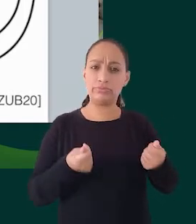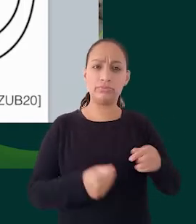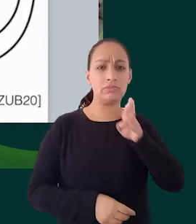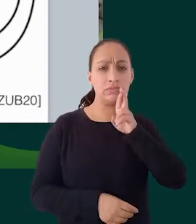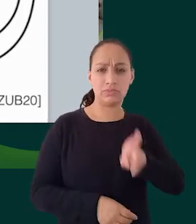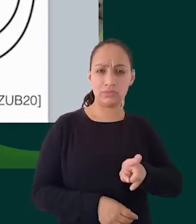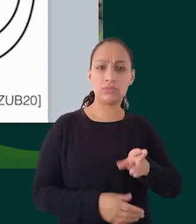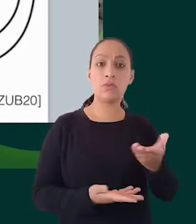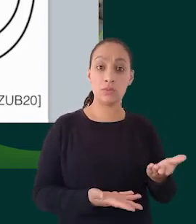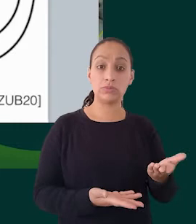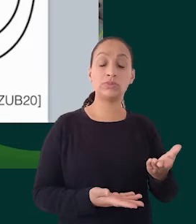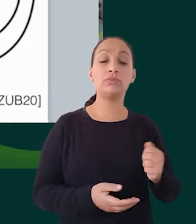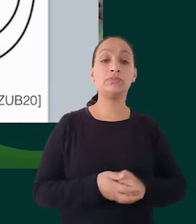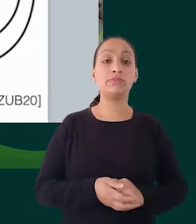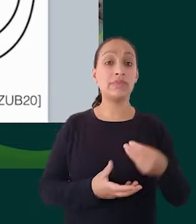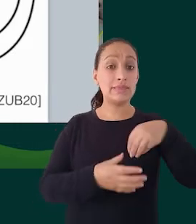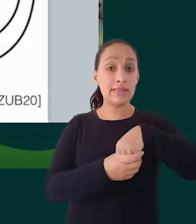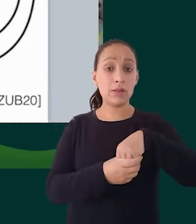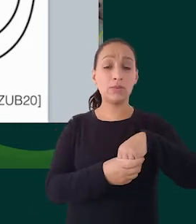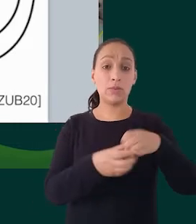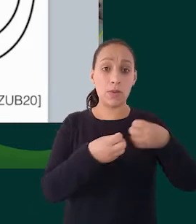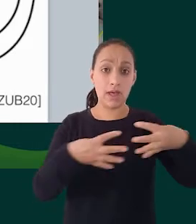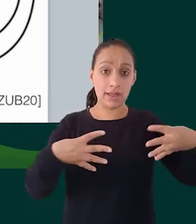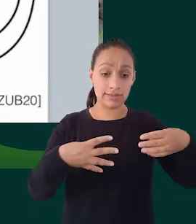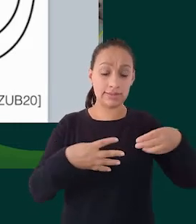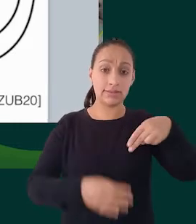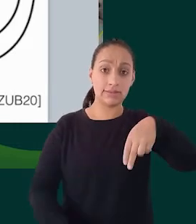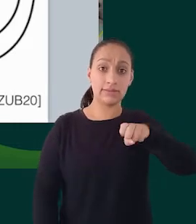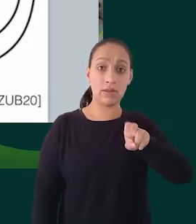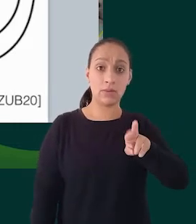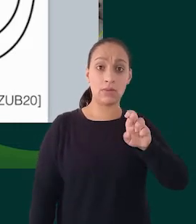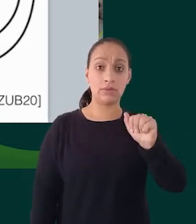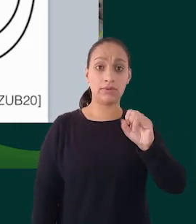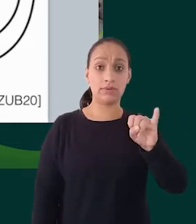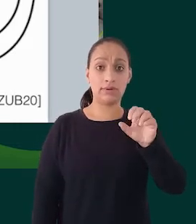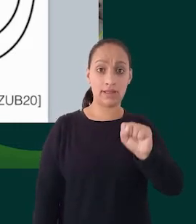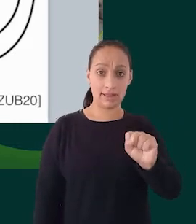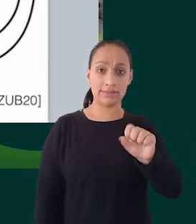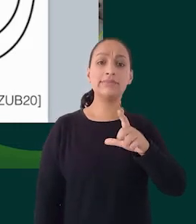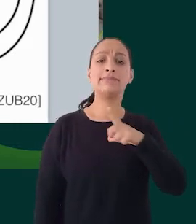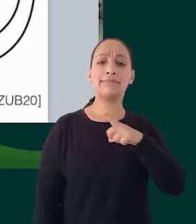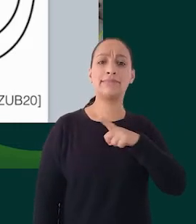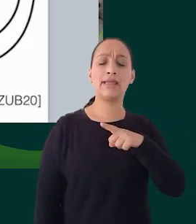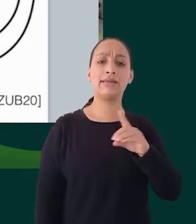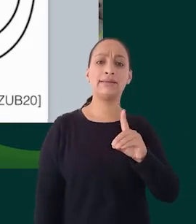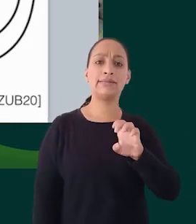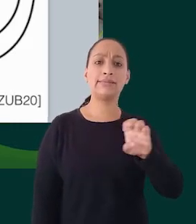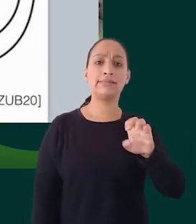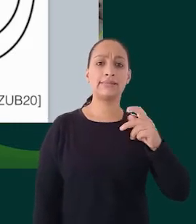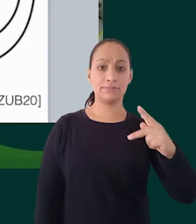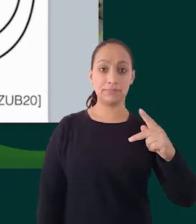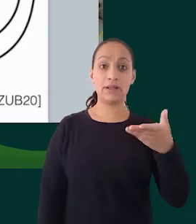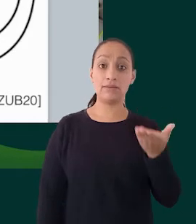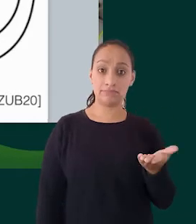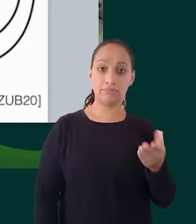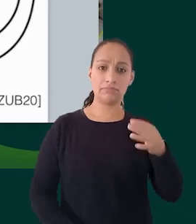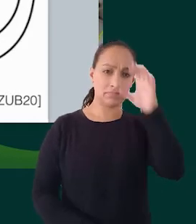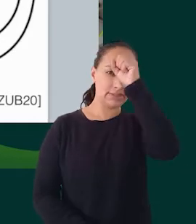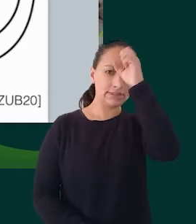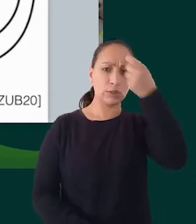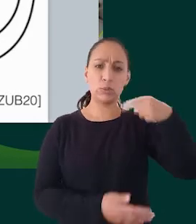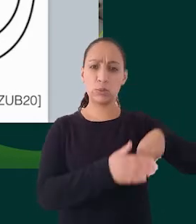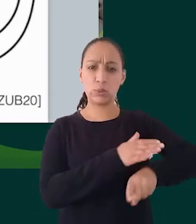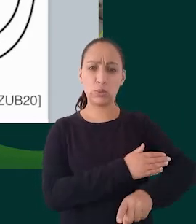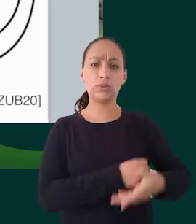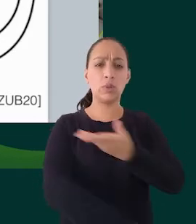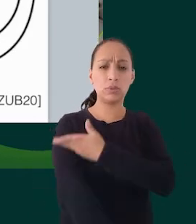tem deep learning, que é aprendizagem profunda, né, que a gente costuma também abordar. E essa deep learning